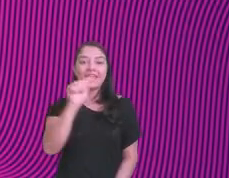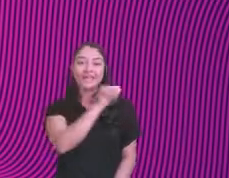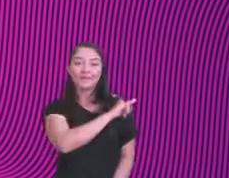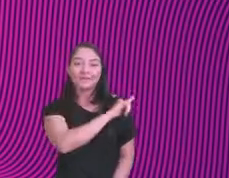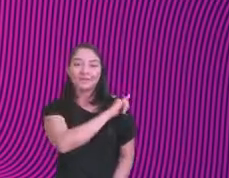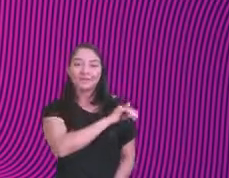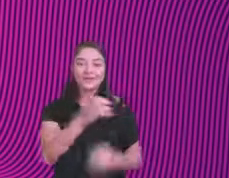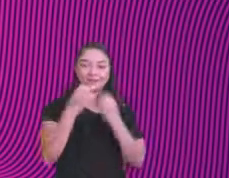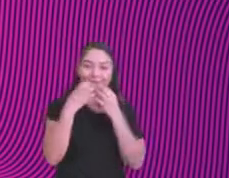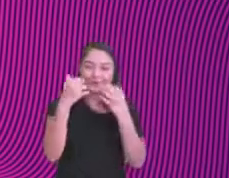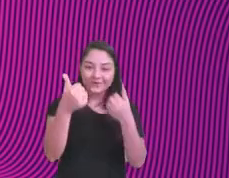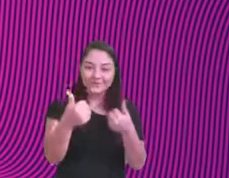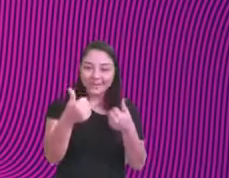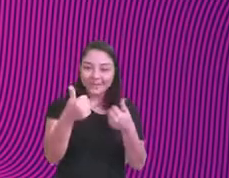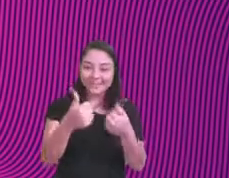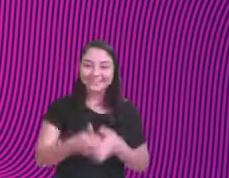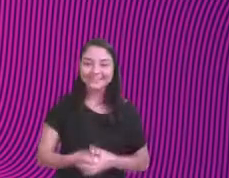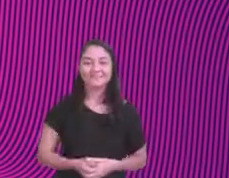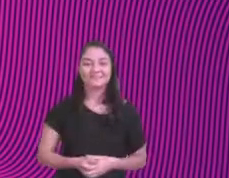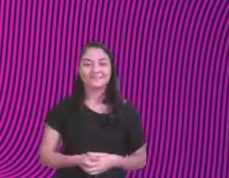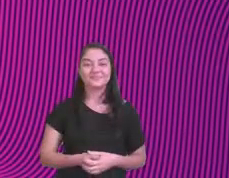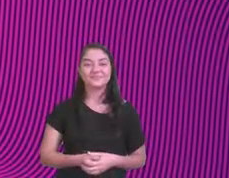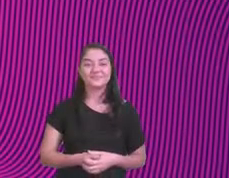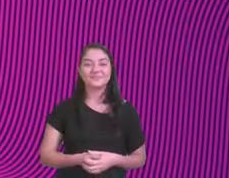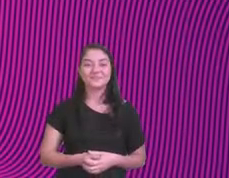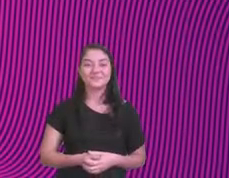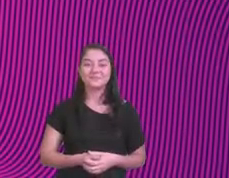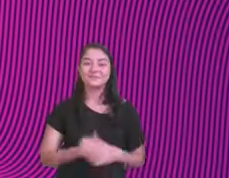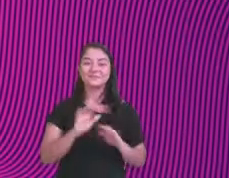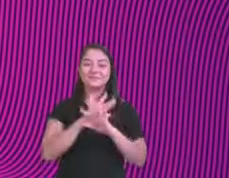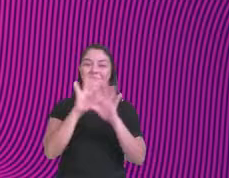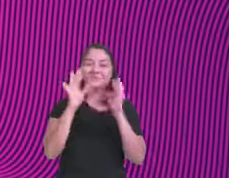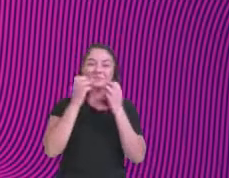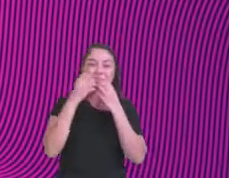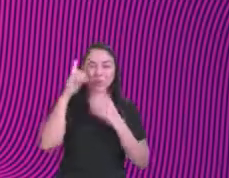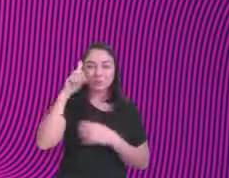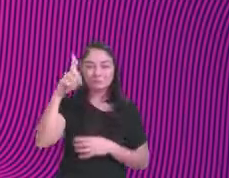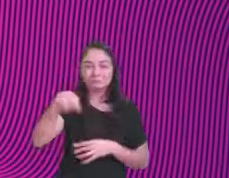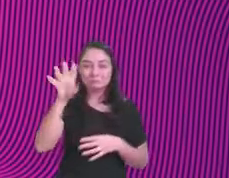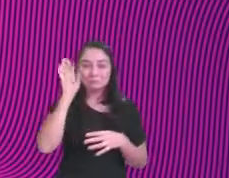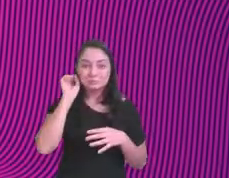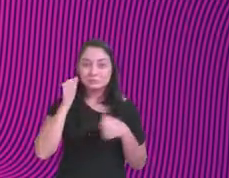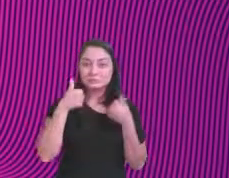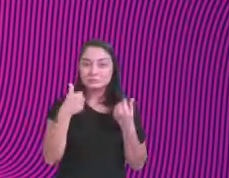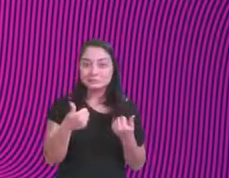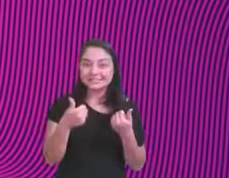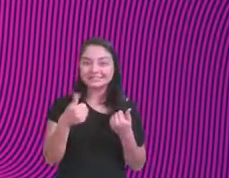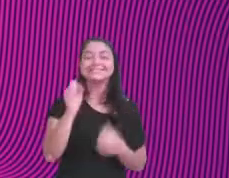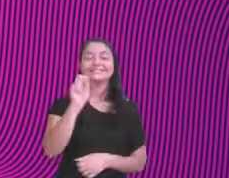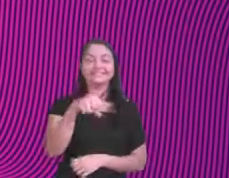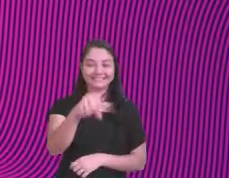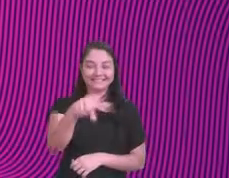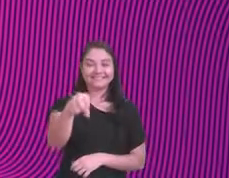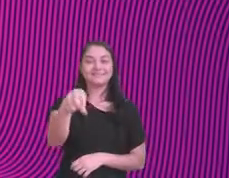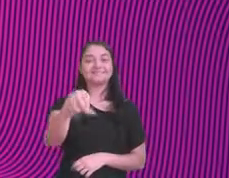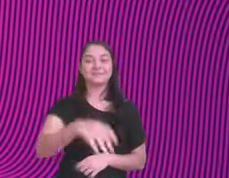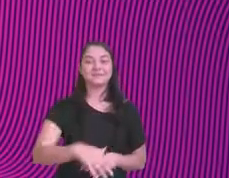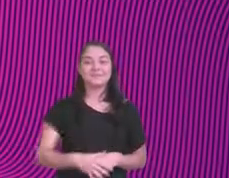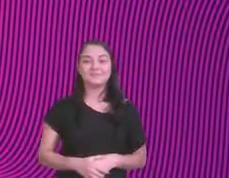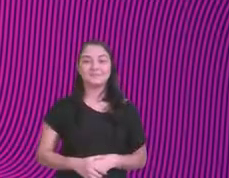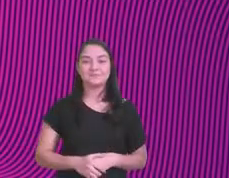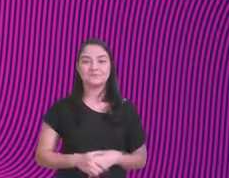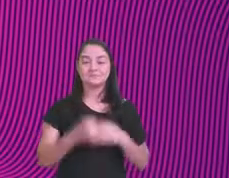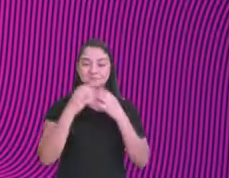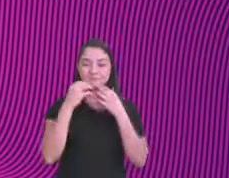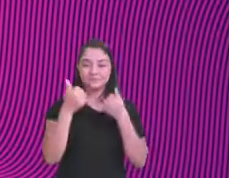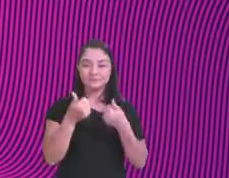Gustavo? Olá, bom dia, bom dia. Me escuta bem? Bom dia. Sim. Então tá, oi